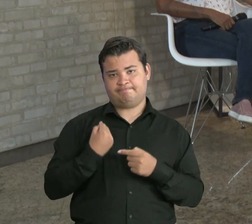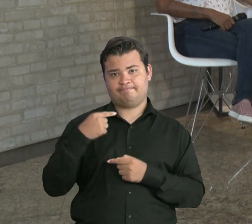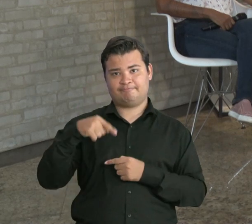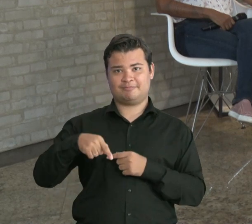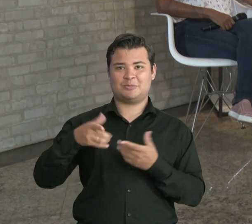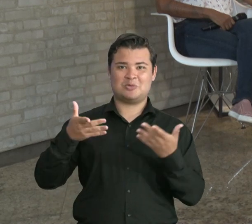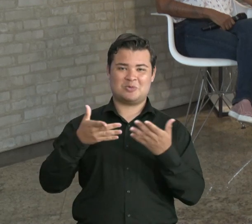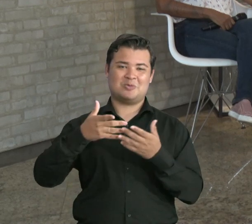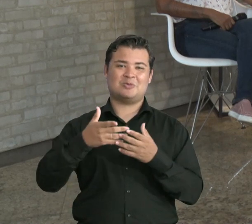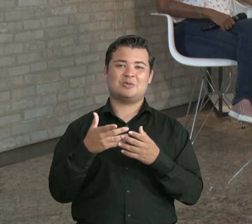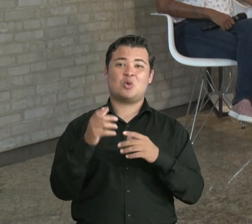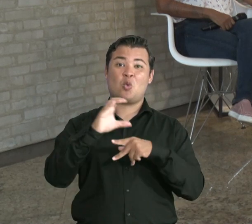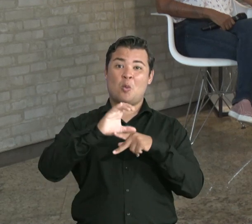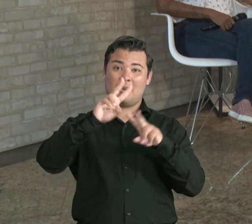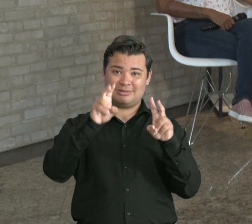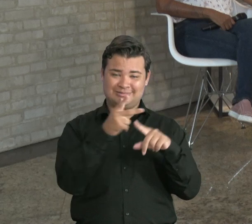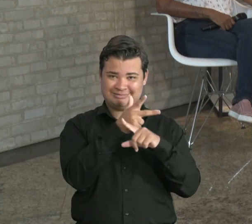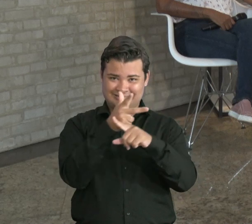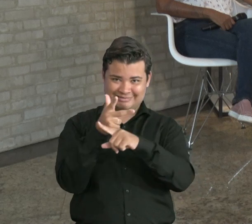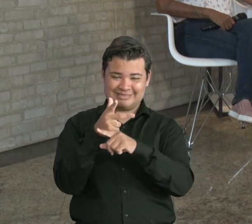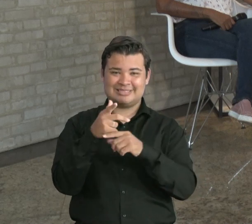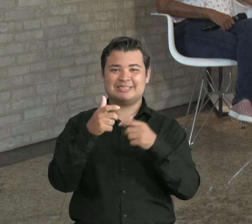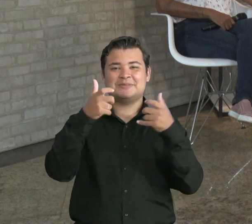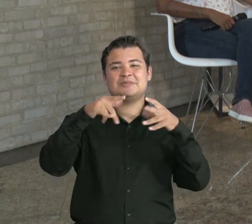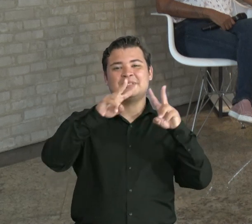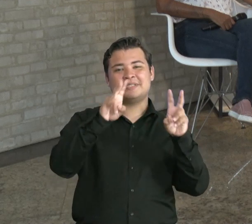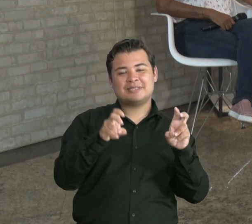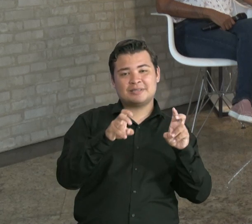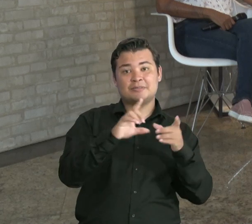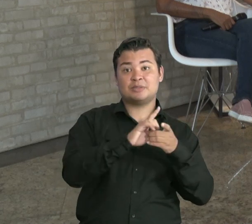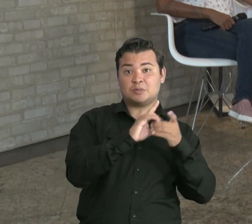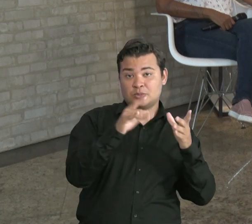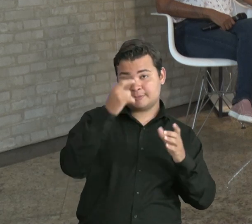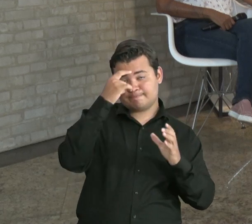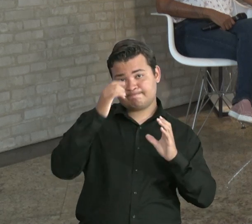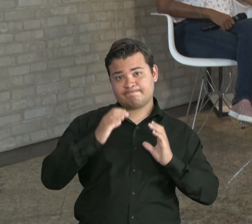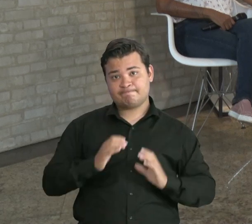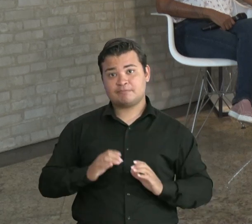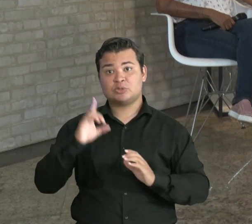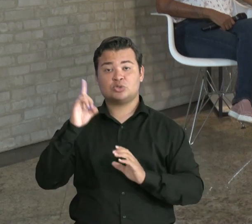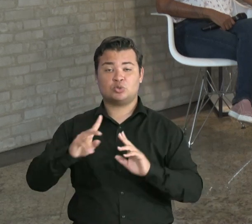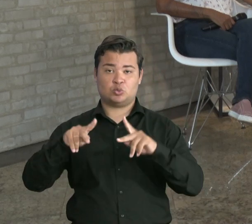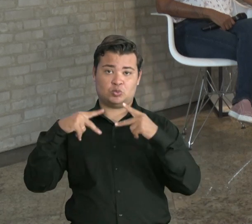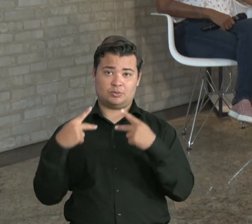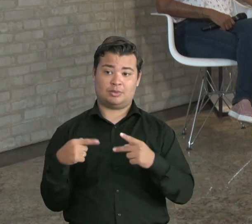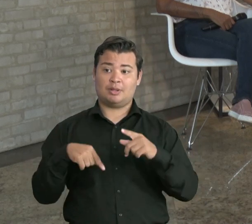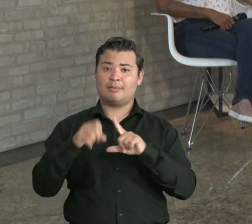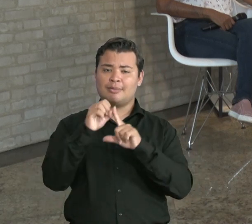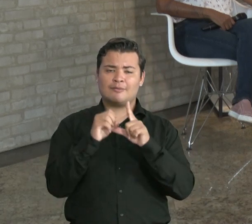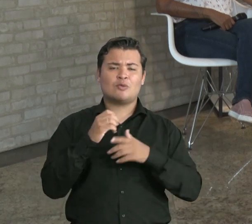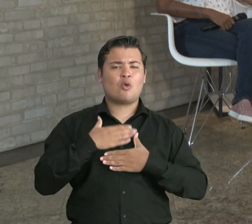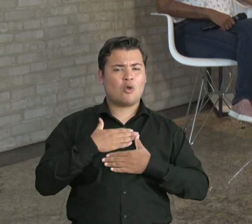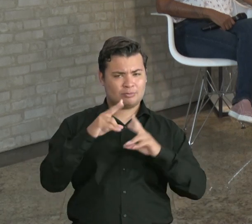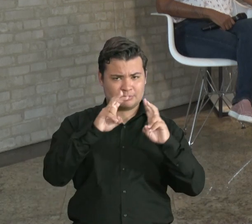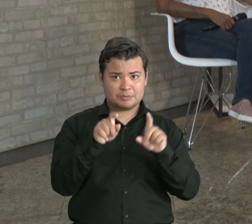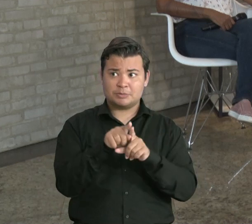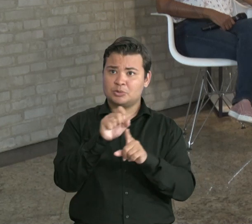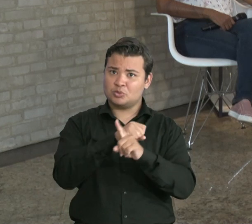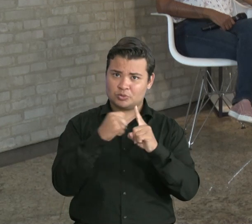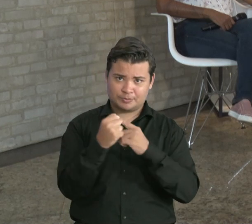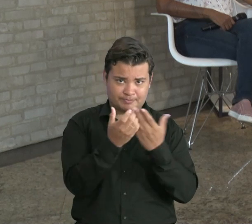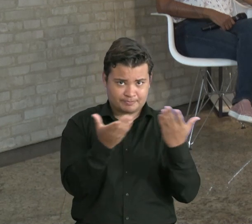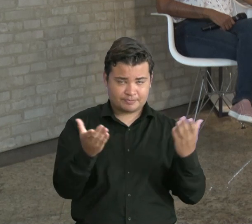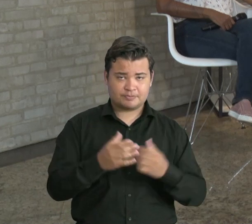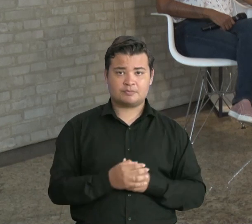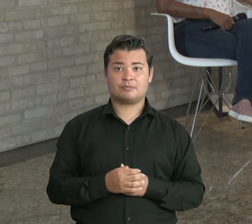cobertura especial para falar sobre direitos humanos, cidadania, democracia, temas tão caros para a TV e para a nossa sociedade. Eu, em nome do